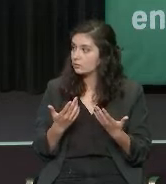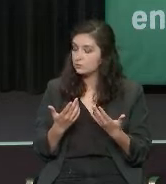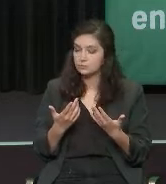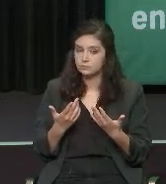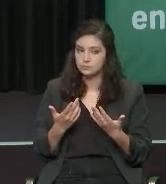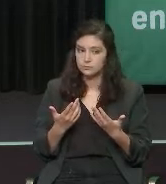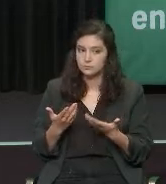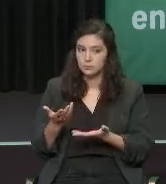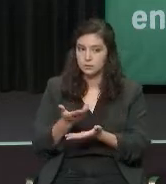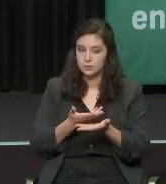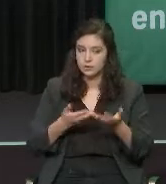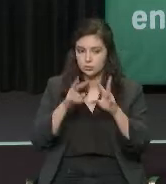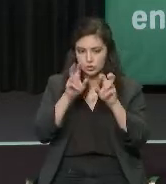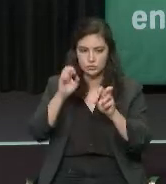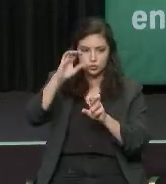Gostaria agora